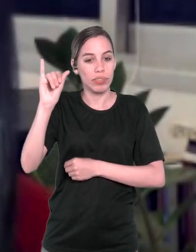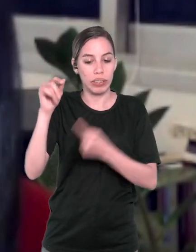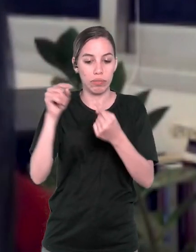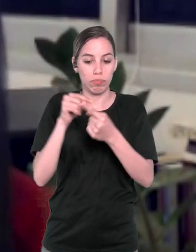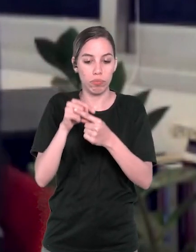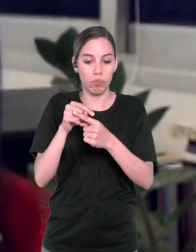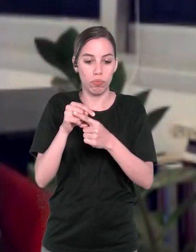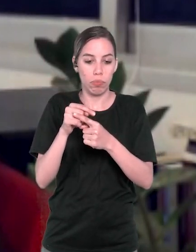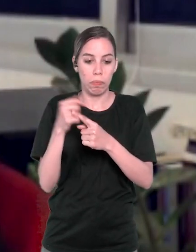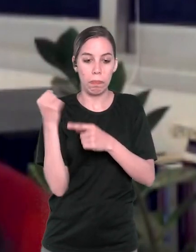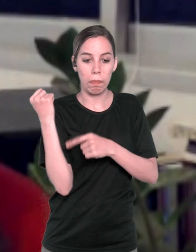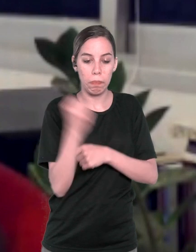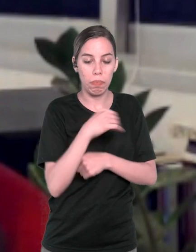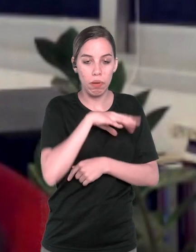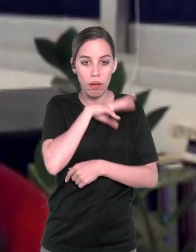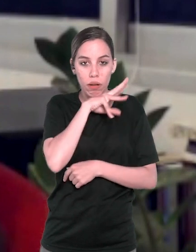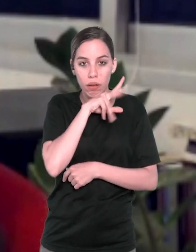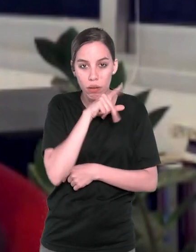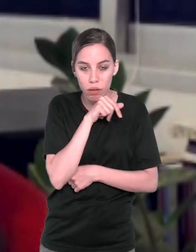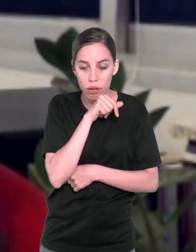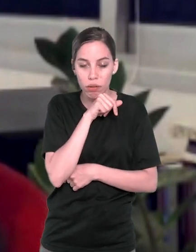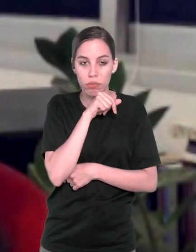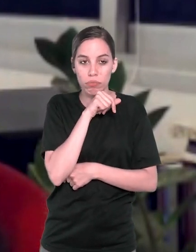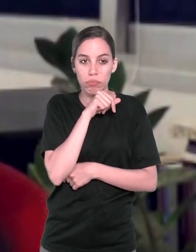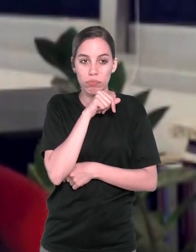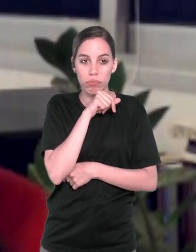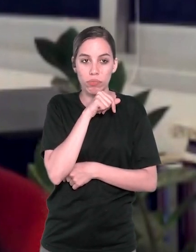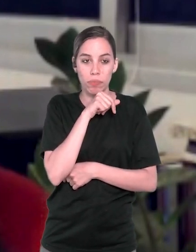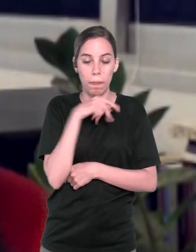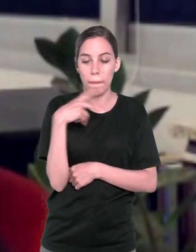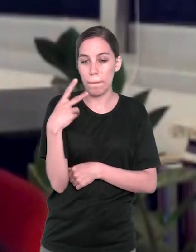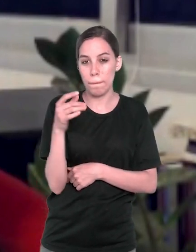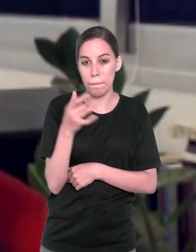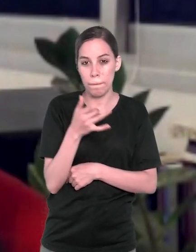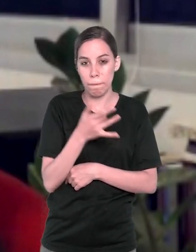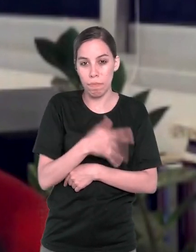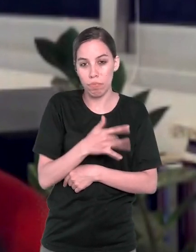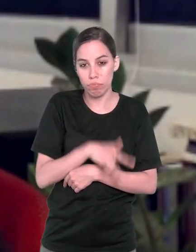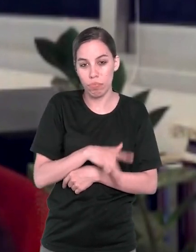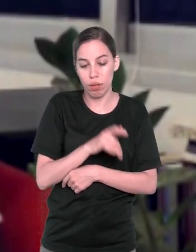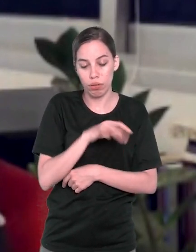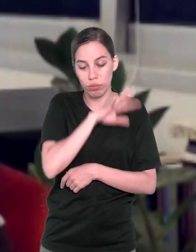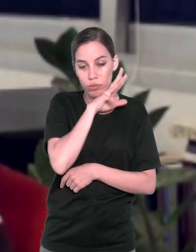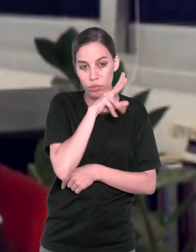práticas de violência contra os bichos, né?